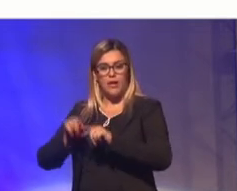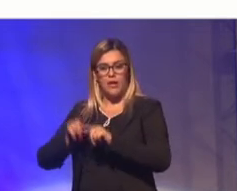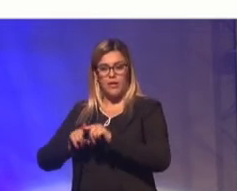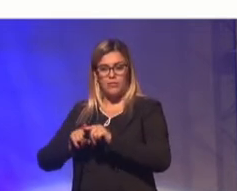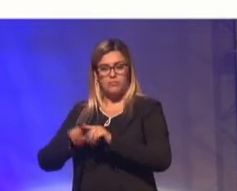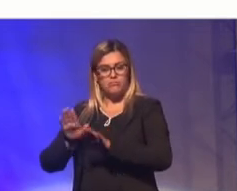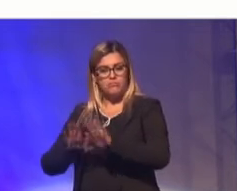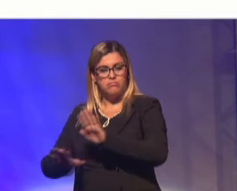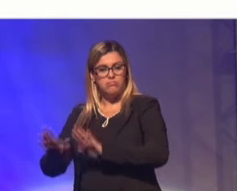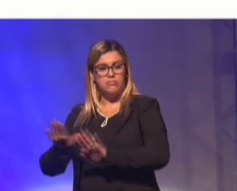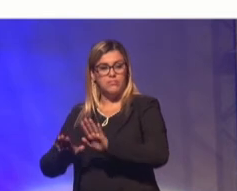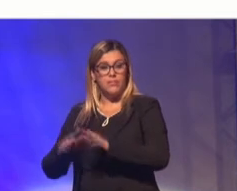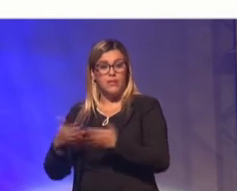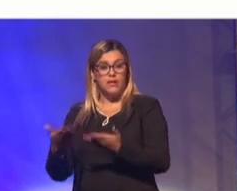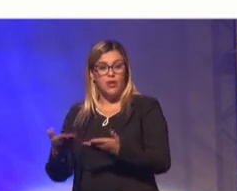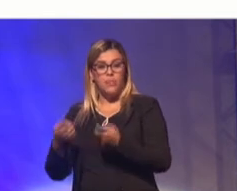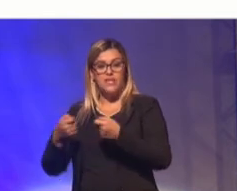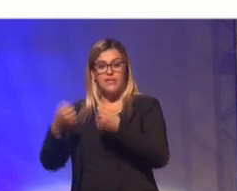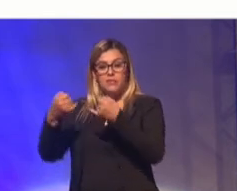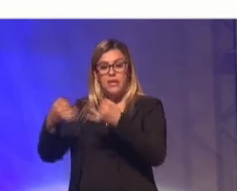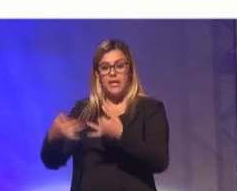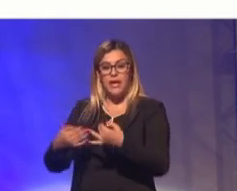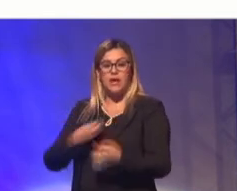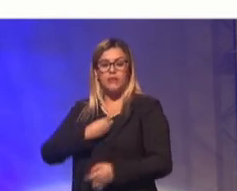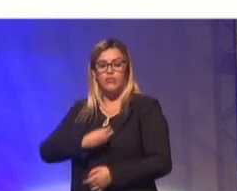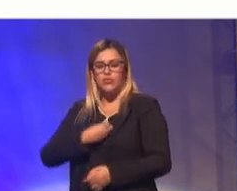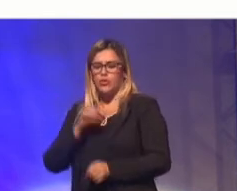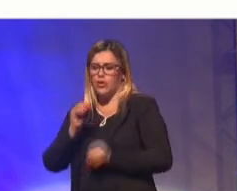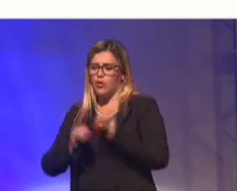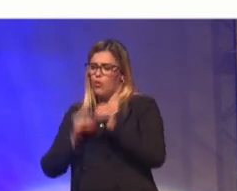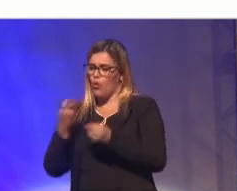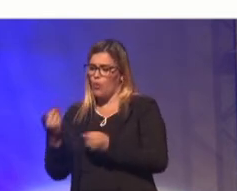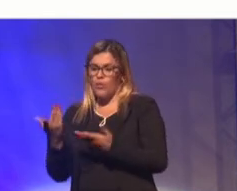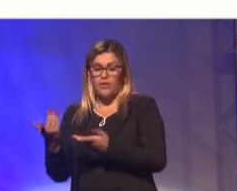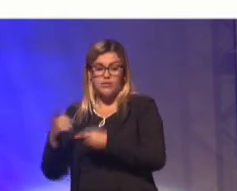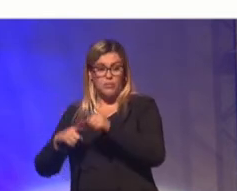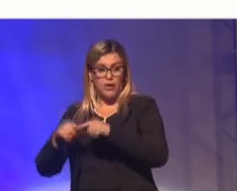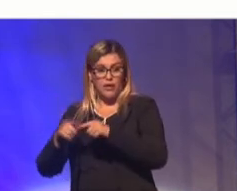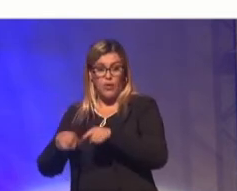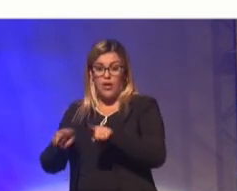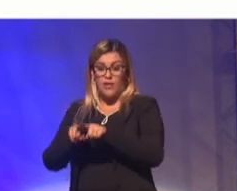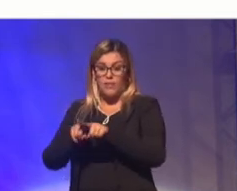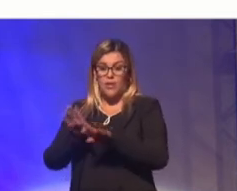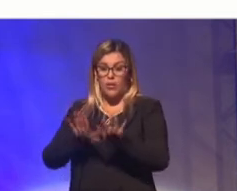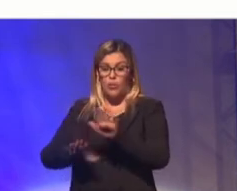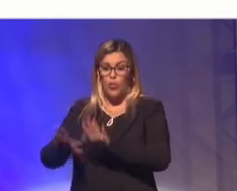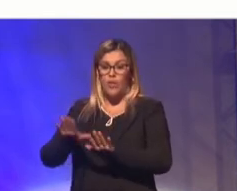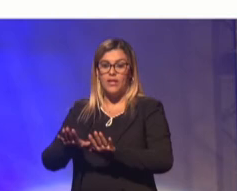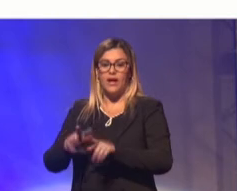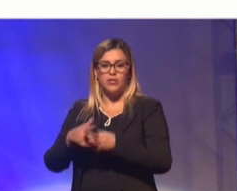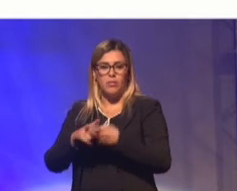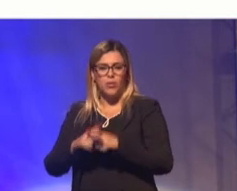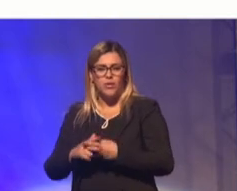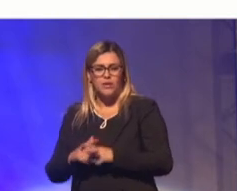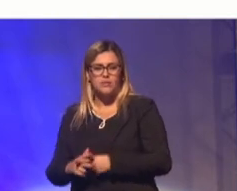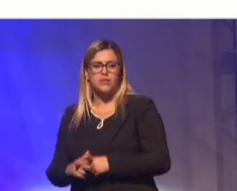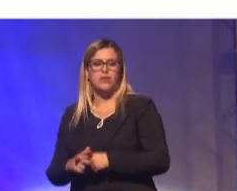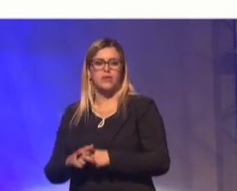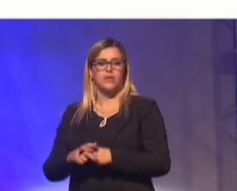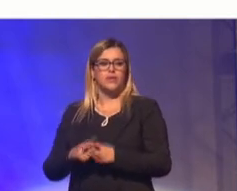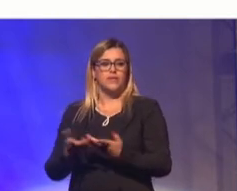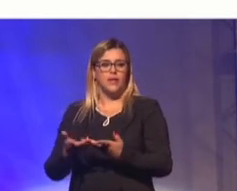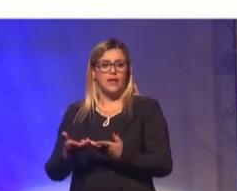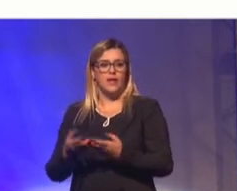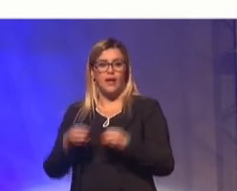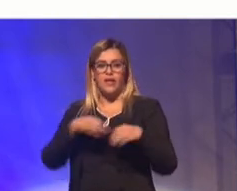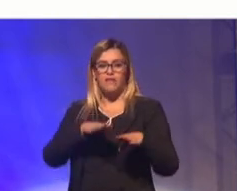não só tomar conta, mas eu precisava explicar como eles funcionavam e zelar por eles, manutenção, levar lá para o pessoal